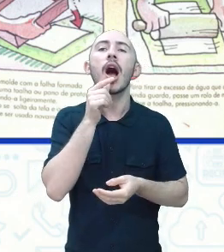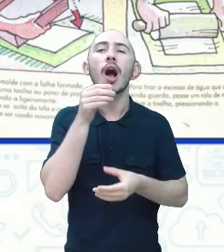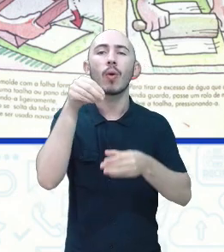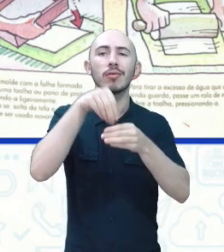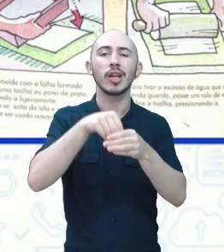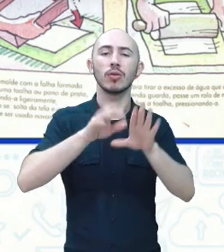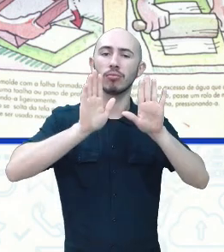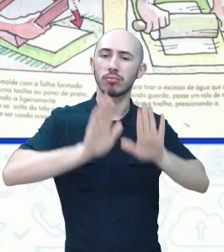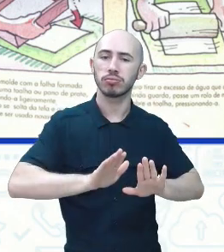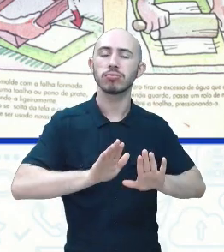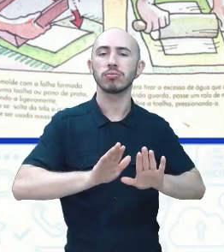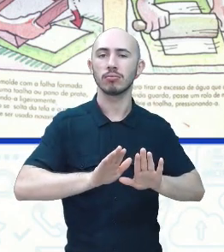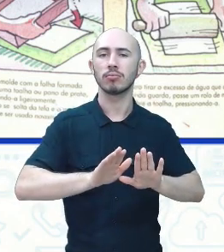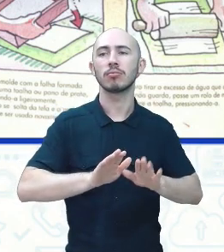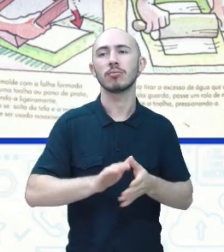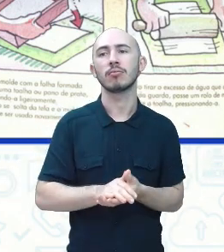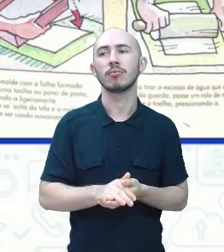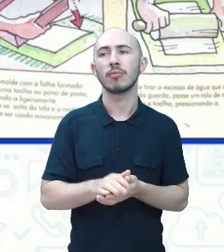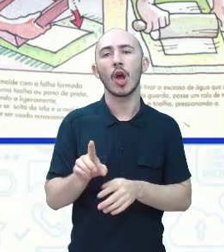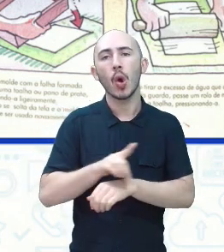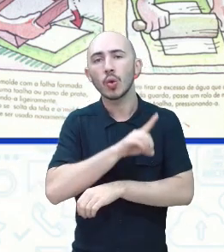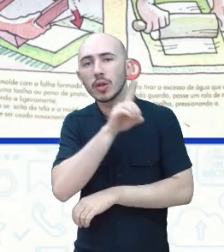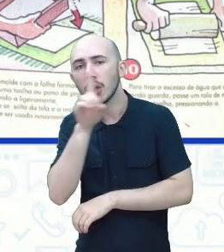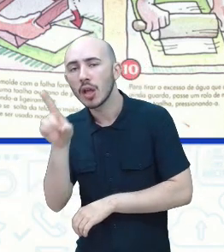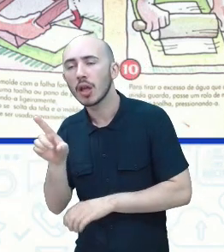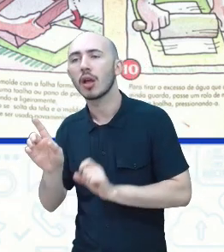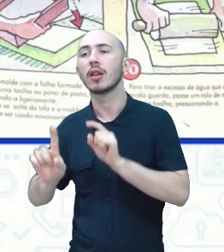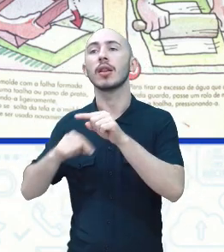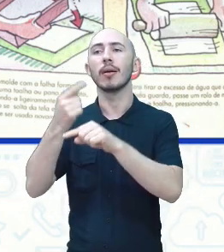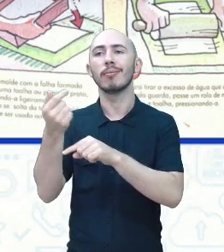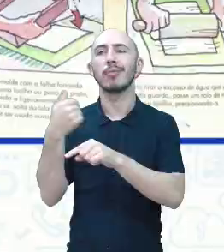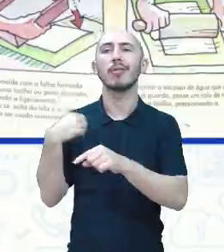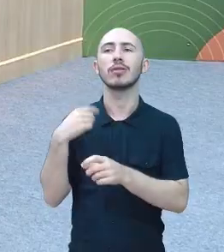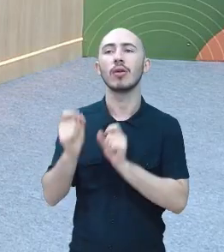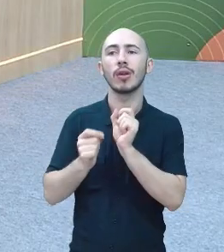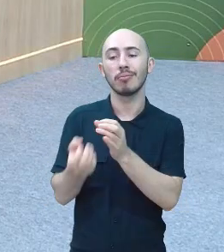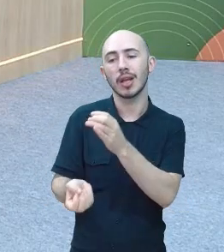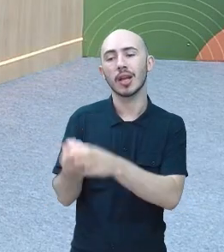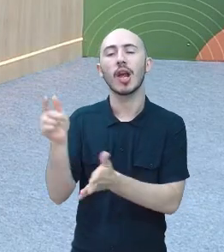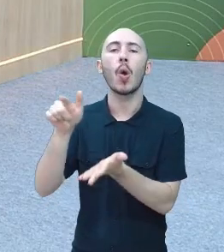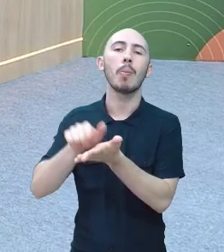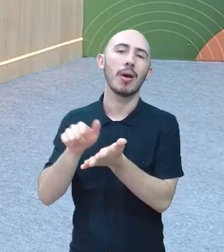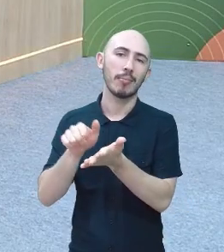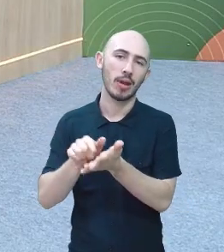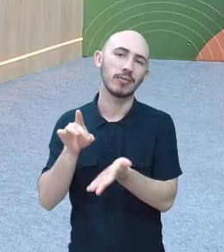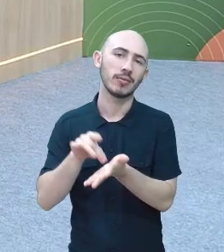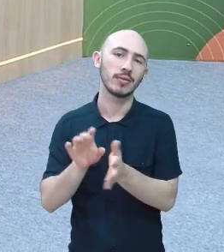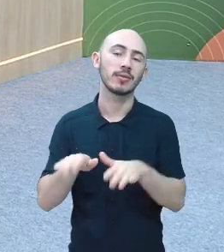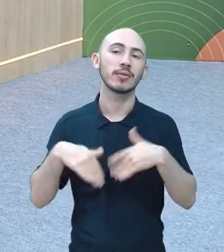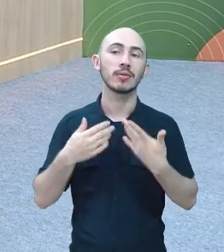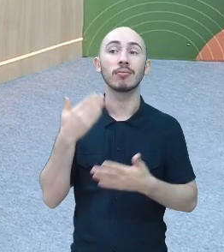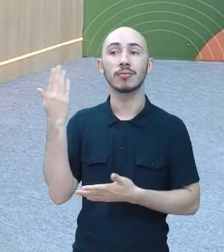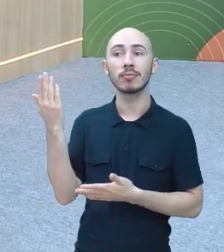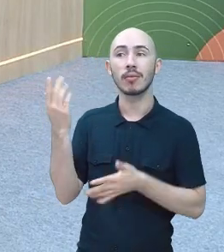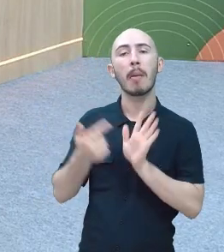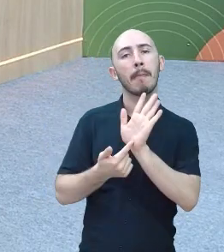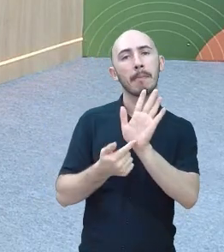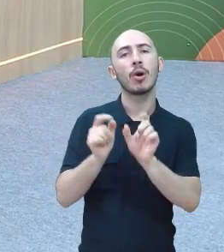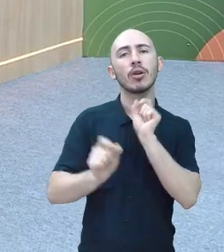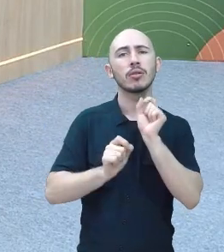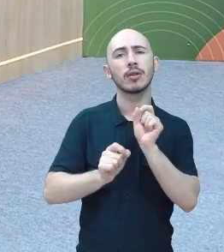o outro, para depois ir lá peneirar e só assim conseguir produzir o papel. Tá certo? Então, esse panfleto ele é